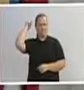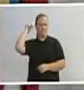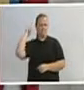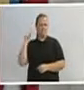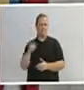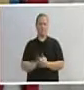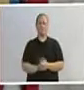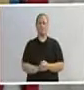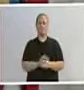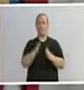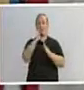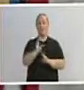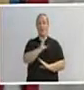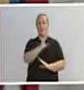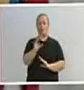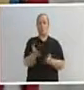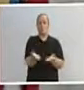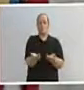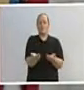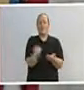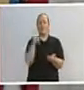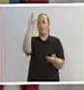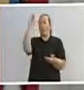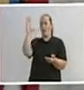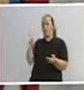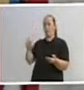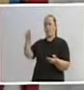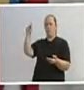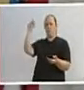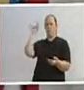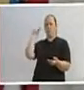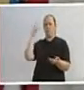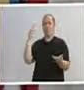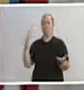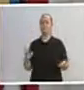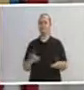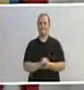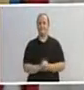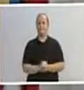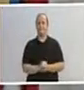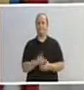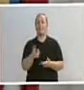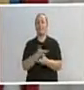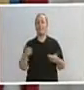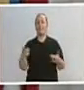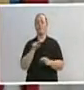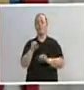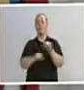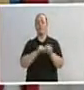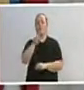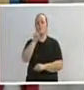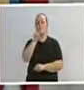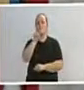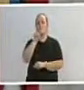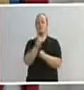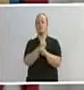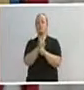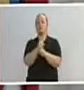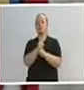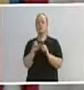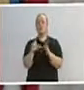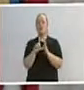do cristianismo. E a maioria delas nascidas depois dos 500 anos de Martim Lutero.